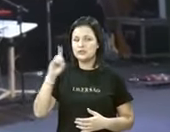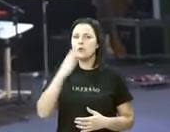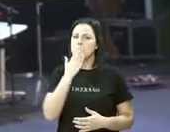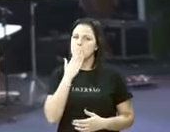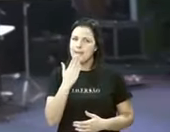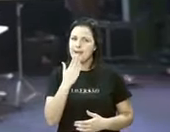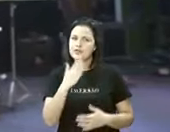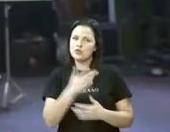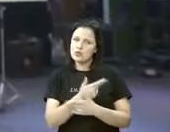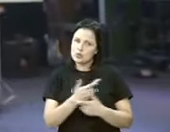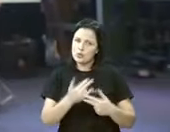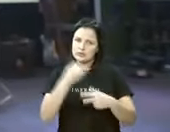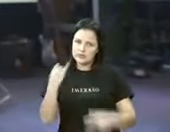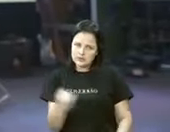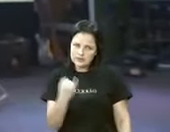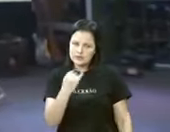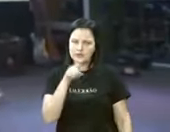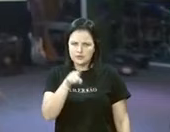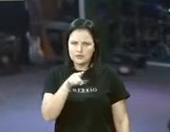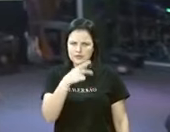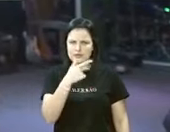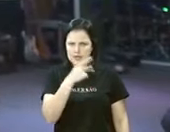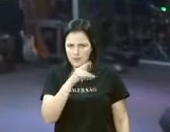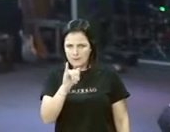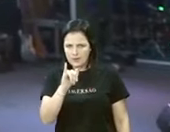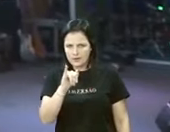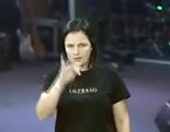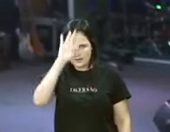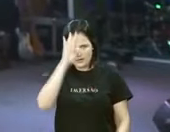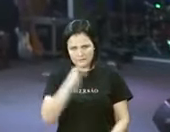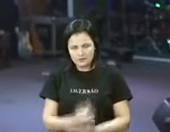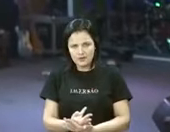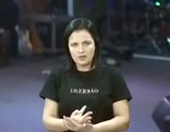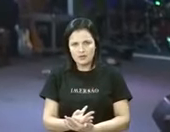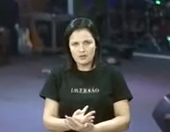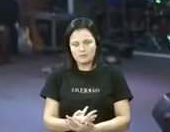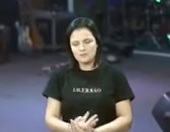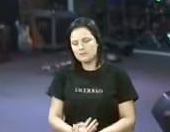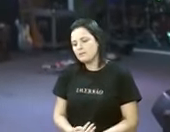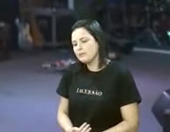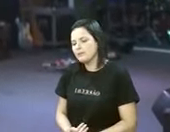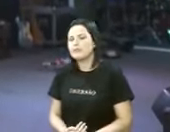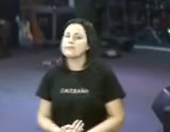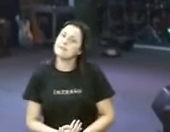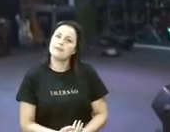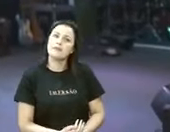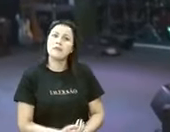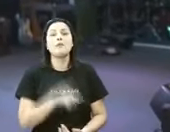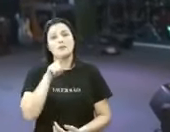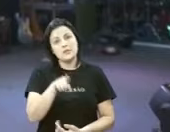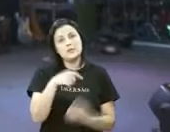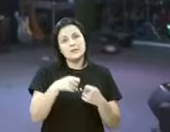Tu vai ser quem? O pai da fé? Então vamos lá, eu vou te pedir o que não pedi para ninguém. Pega teu filho, o teu único filho a quem tu